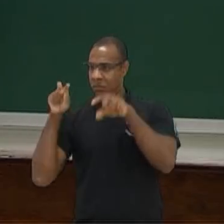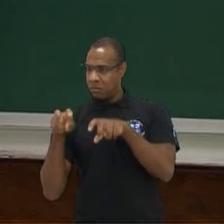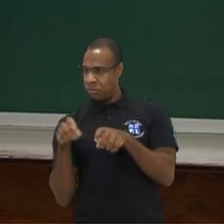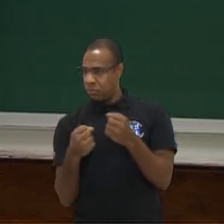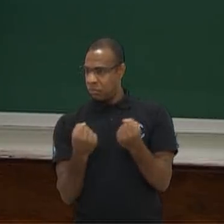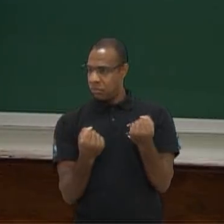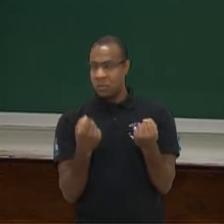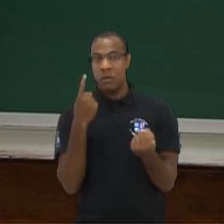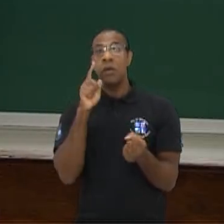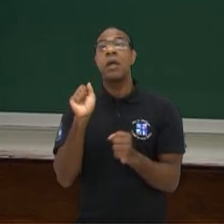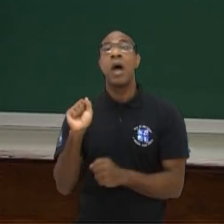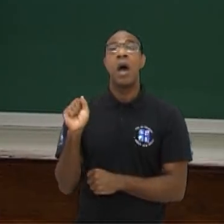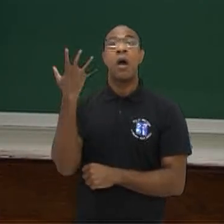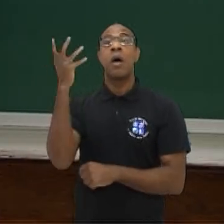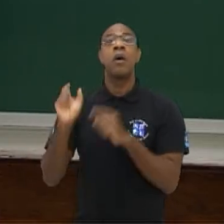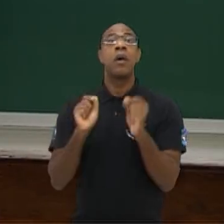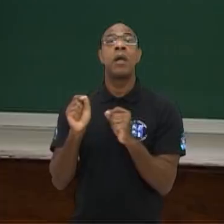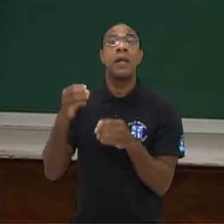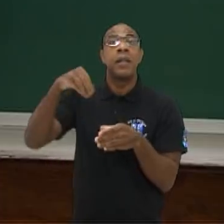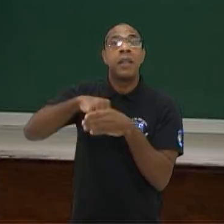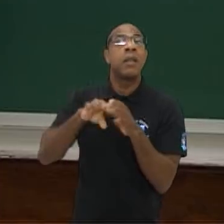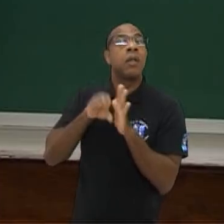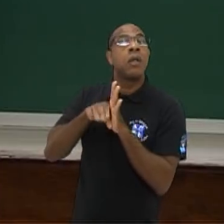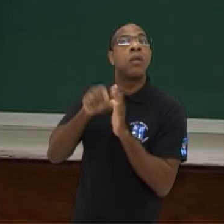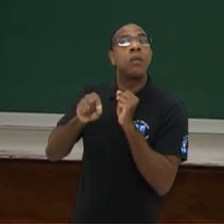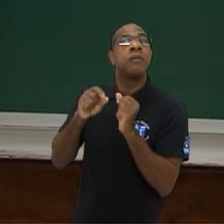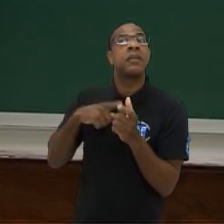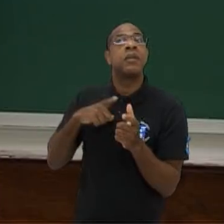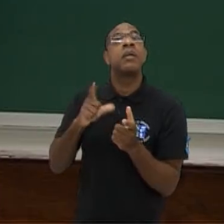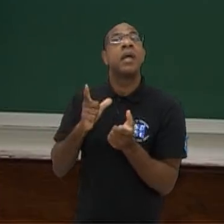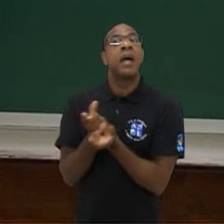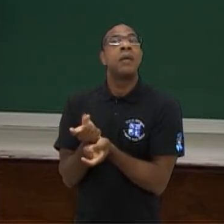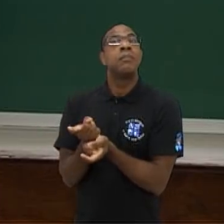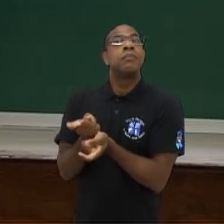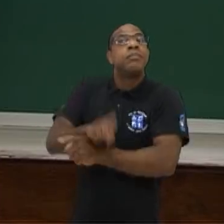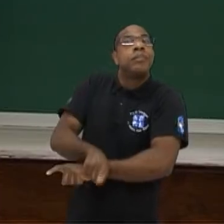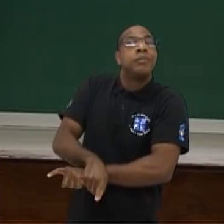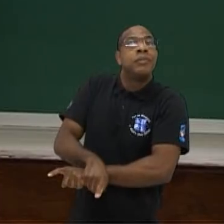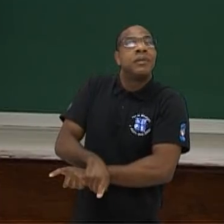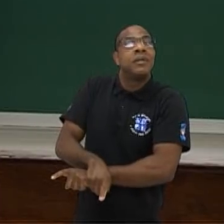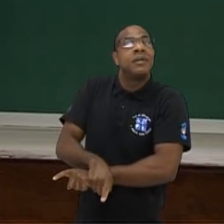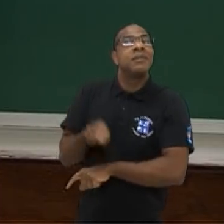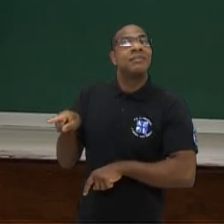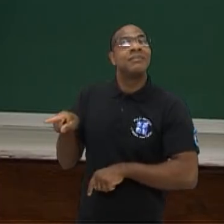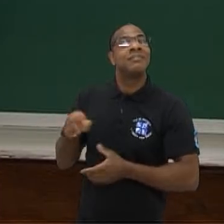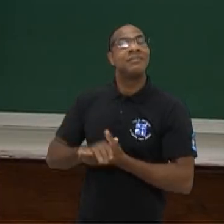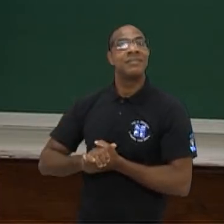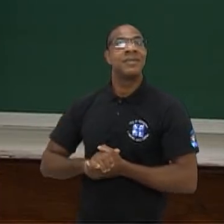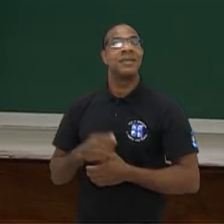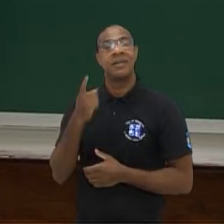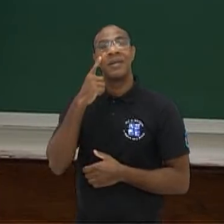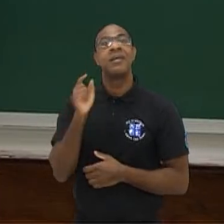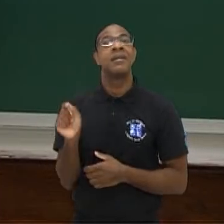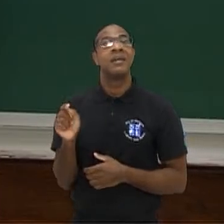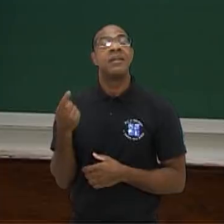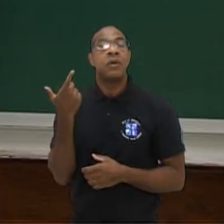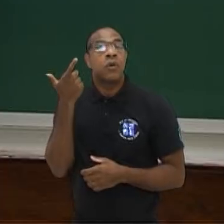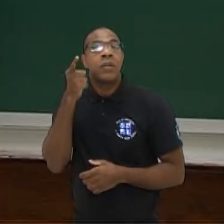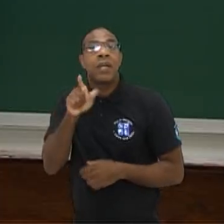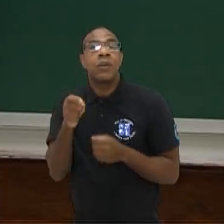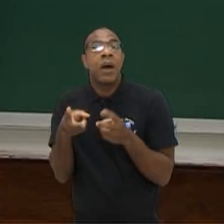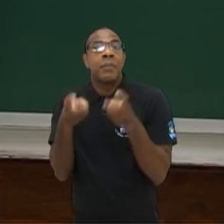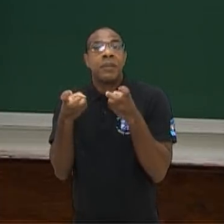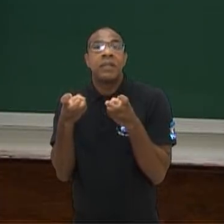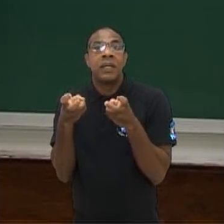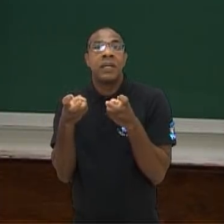você vai ter que, dentro desse conceito, você vai ter a inversão, basicamente, do sentido da visualização. E aí você consegue observar